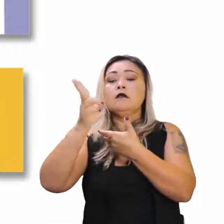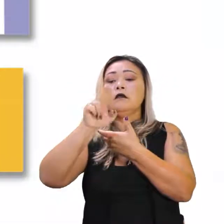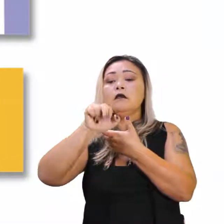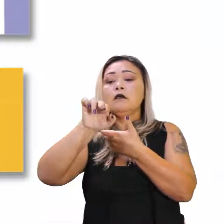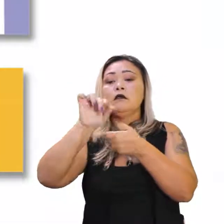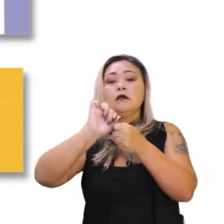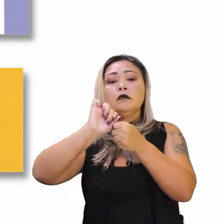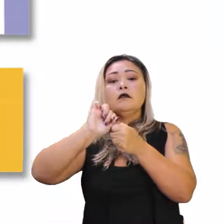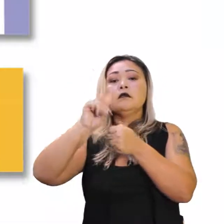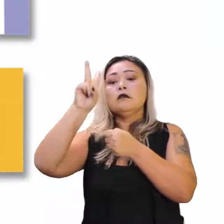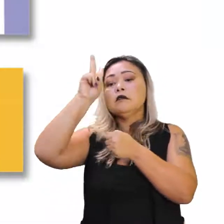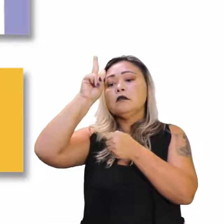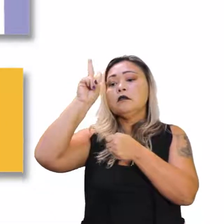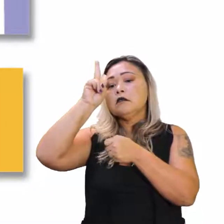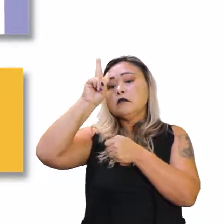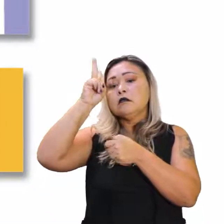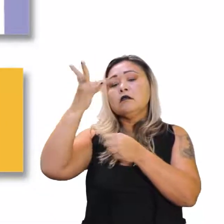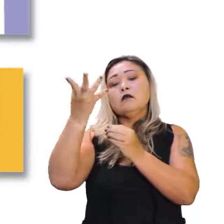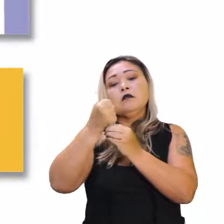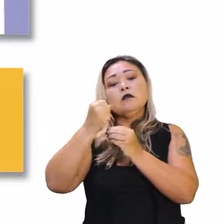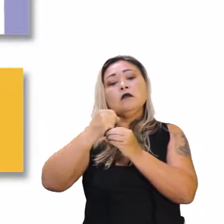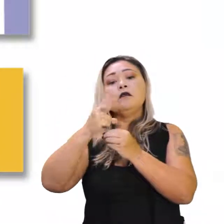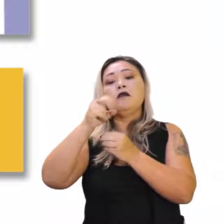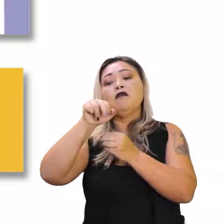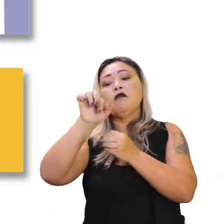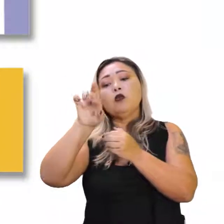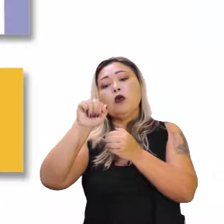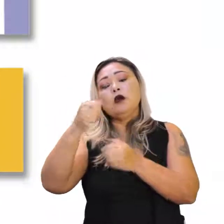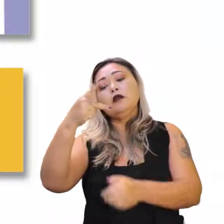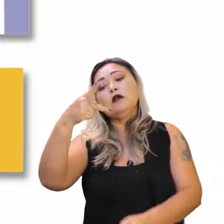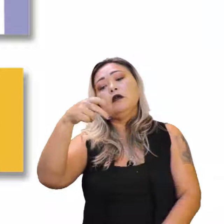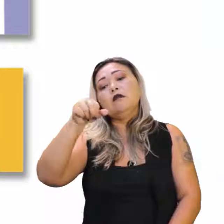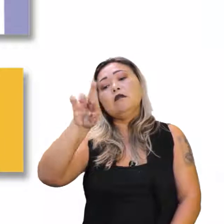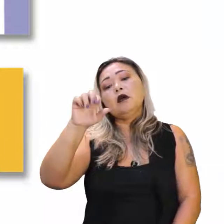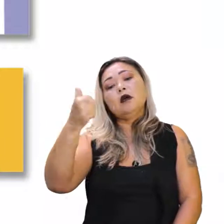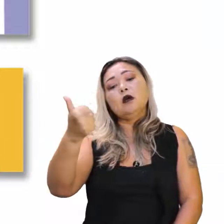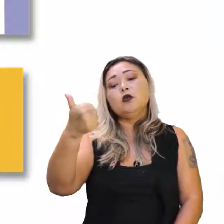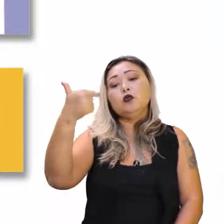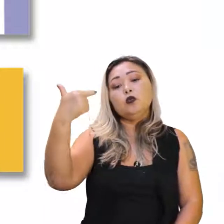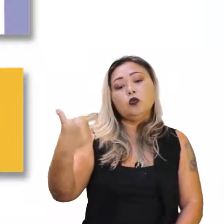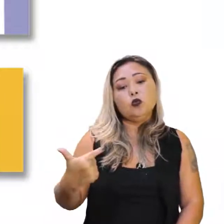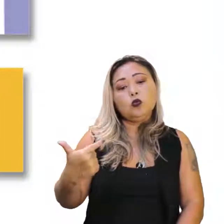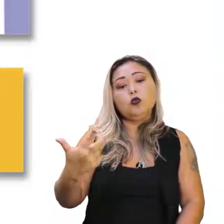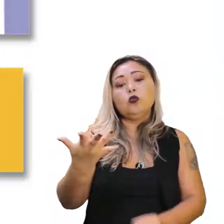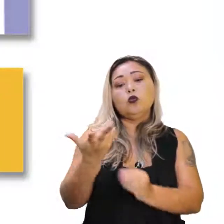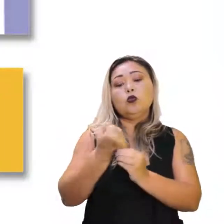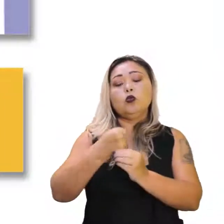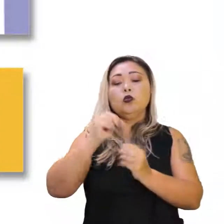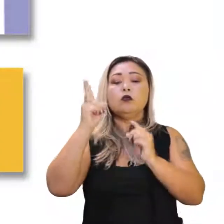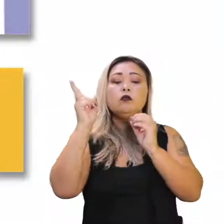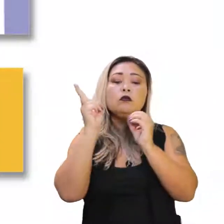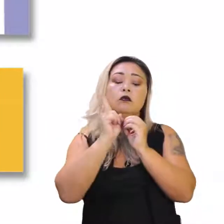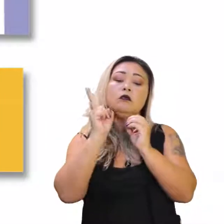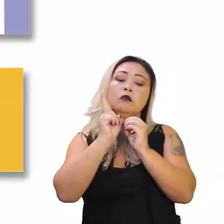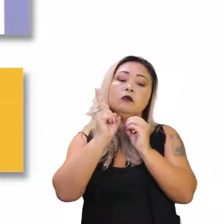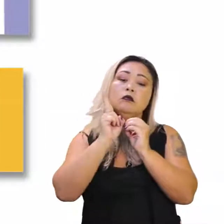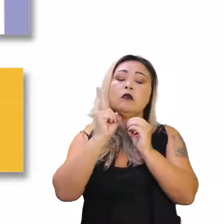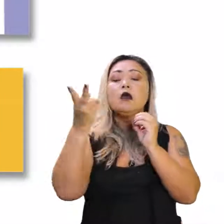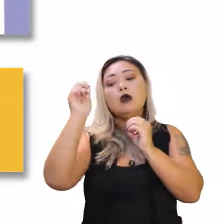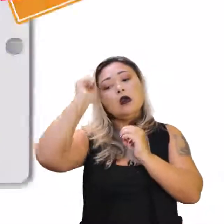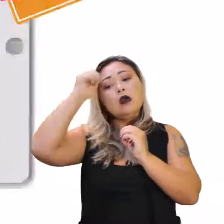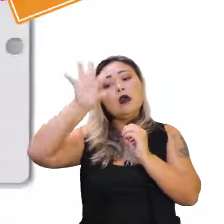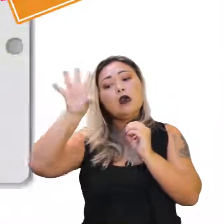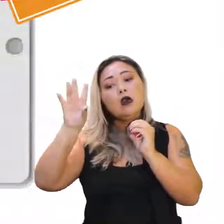Arte, Vanguardas, parte 1, parte 2, Arte Visual Indígena e Africana e Arte Contemporânea, parte